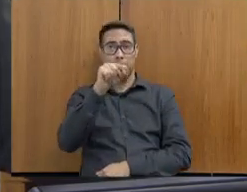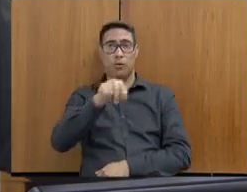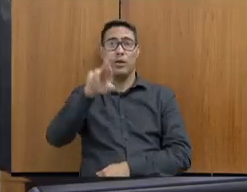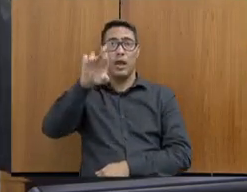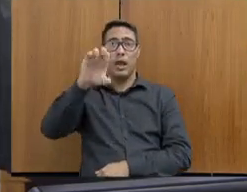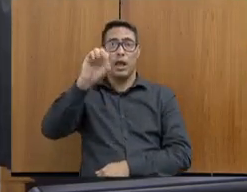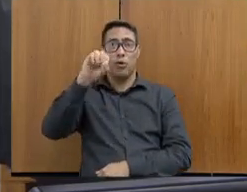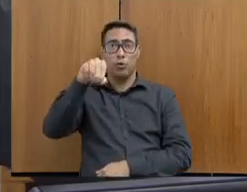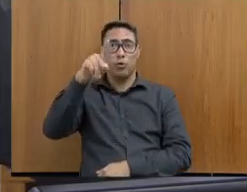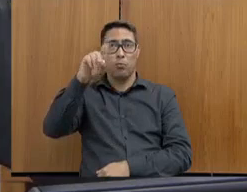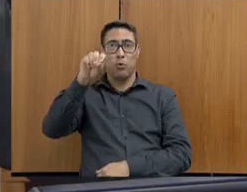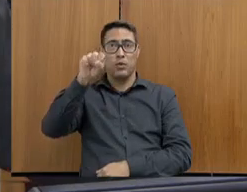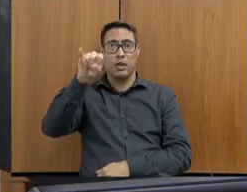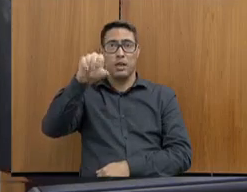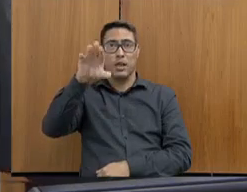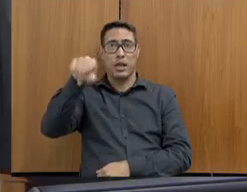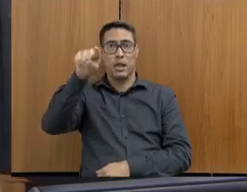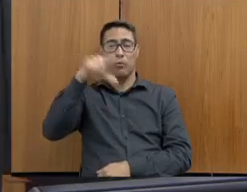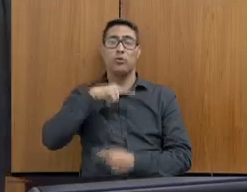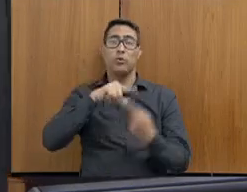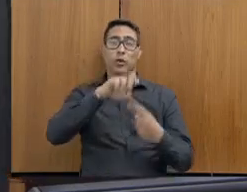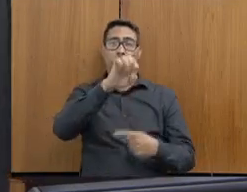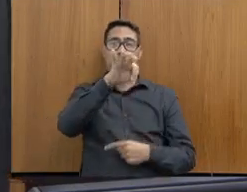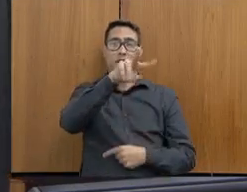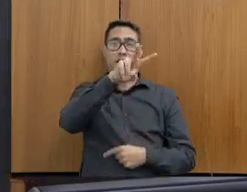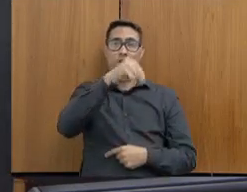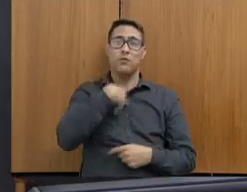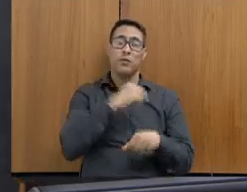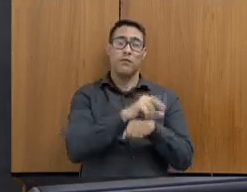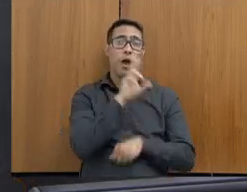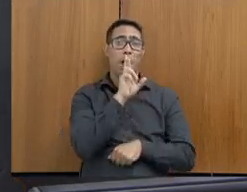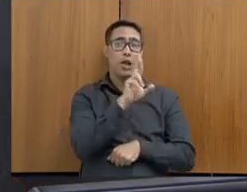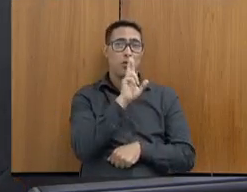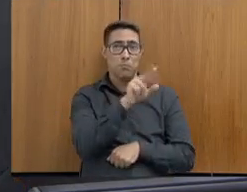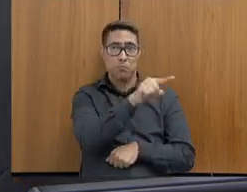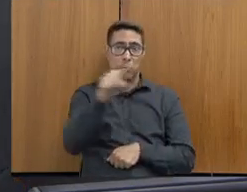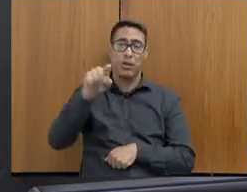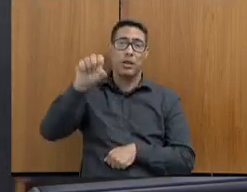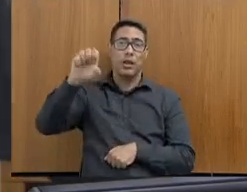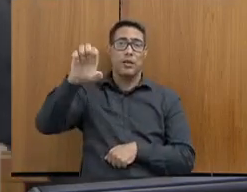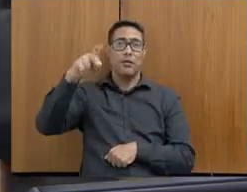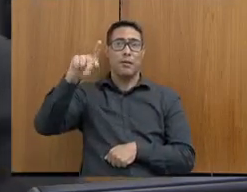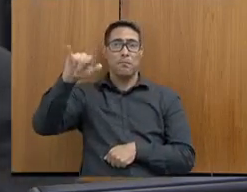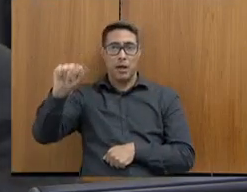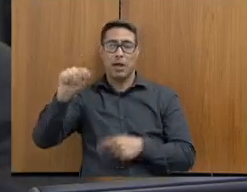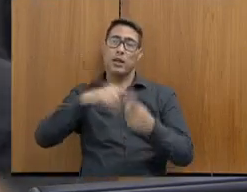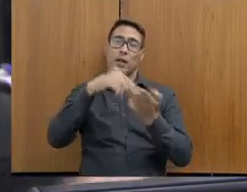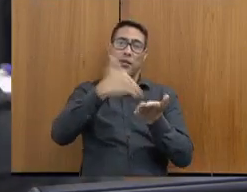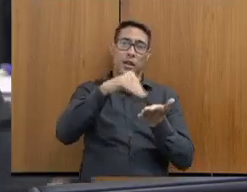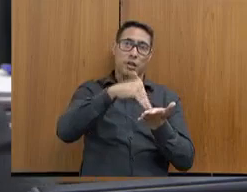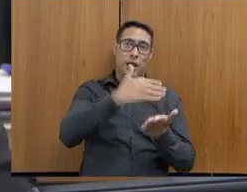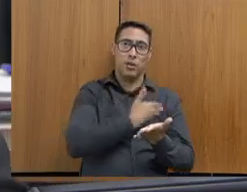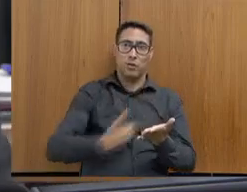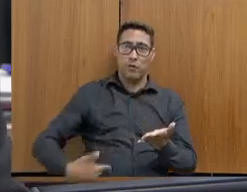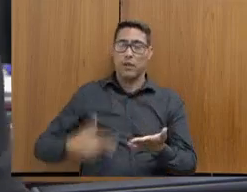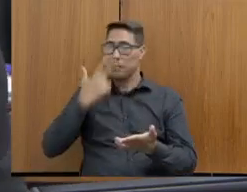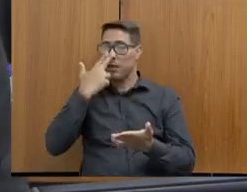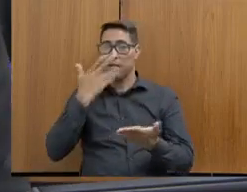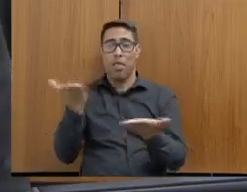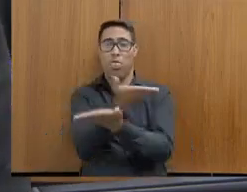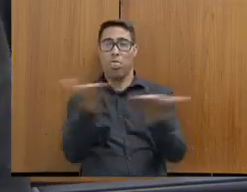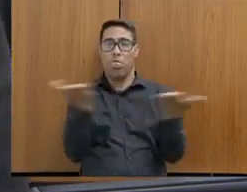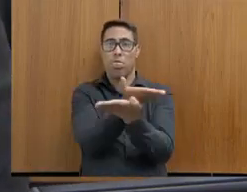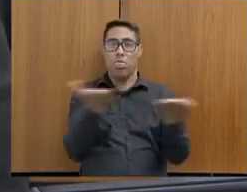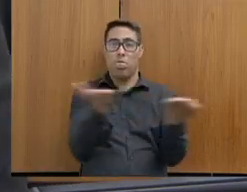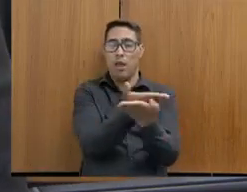de efetivo se eu mostrar as respostas aqui da Seplag da secretaria de governo um julgando por um lado e para o outro é até